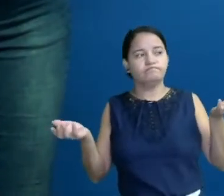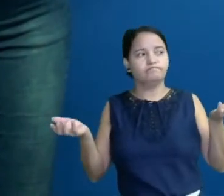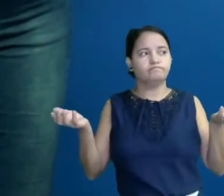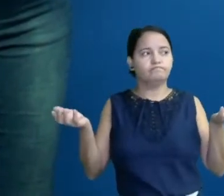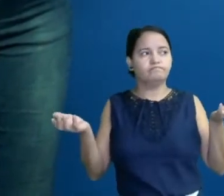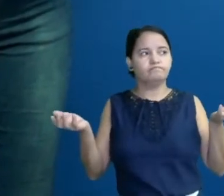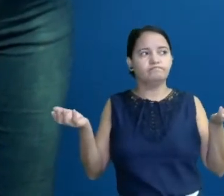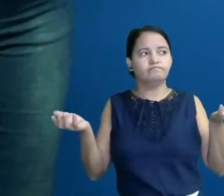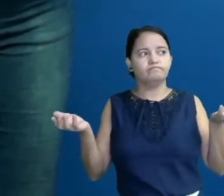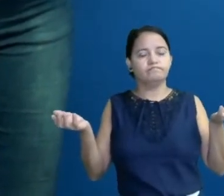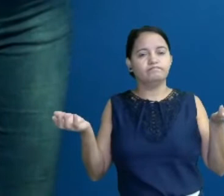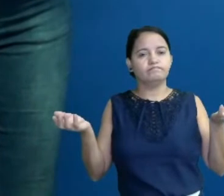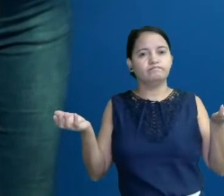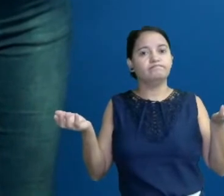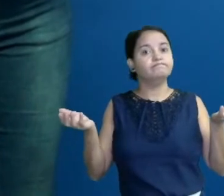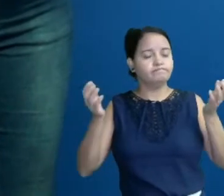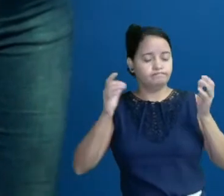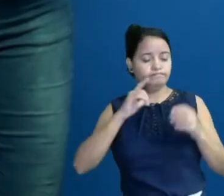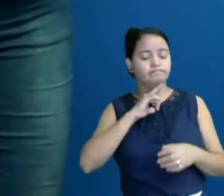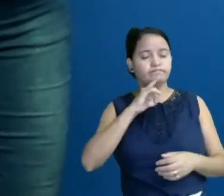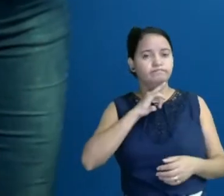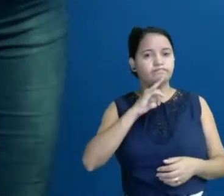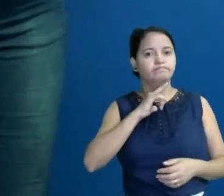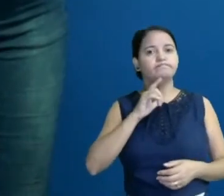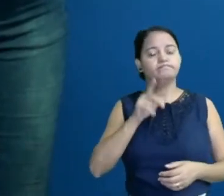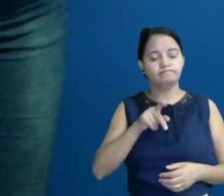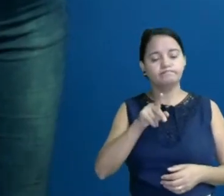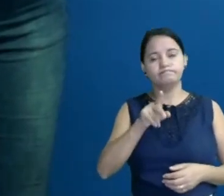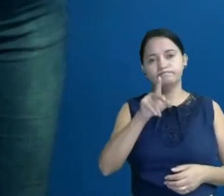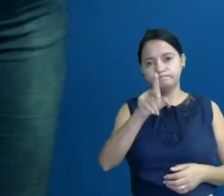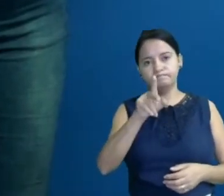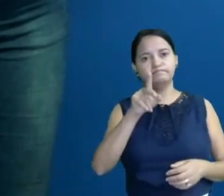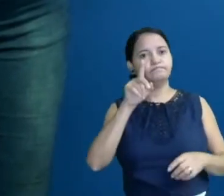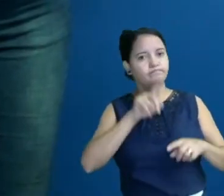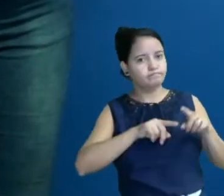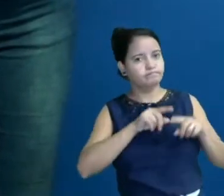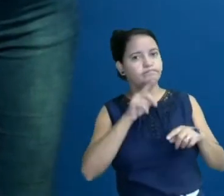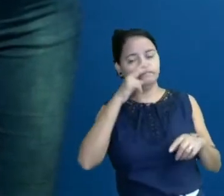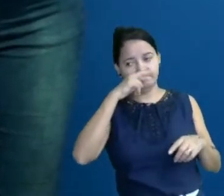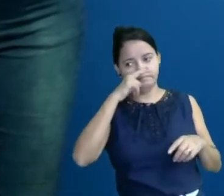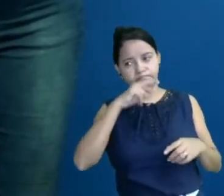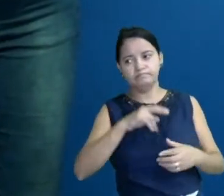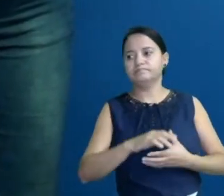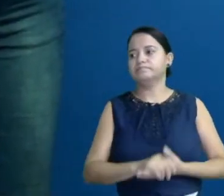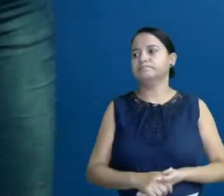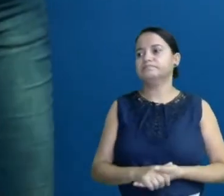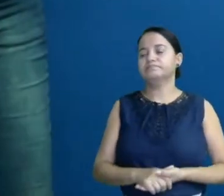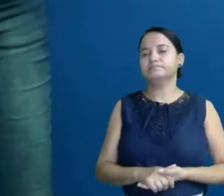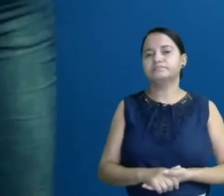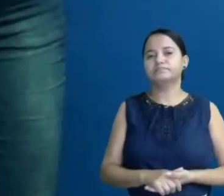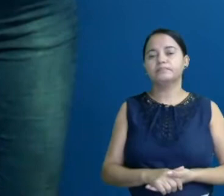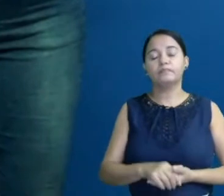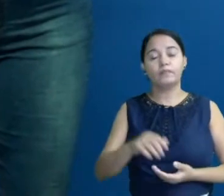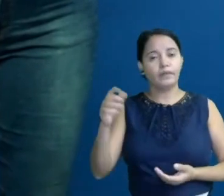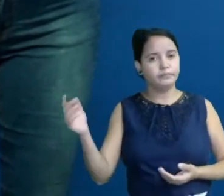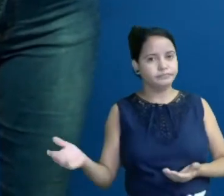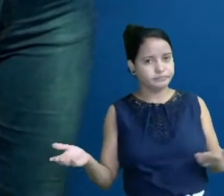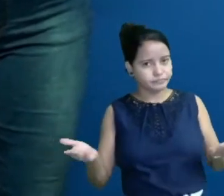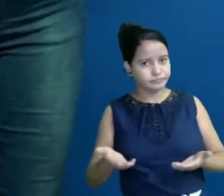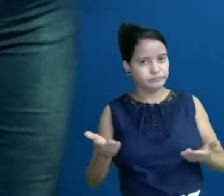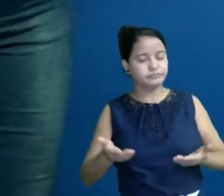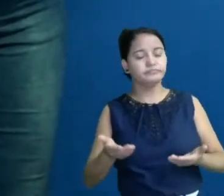equilíbrio Beleza então e mantém o equilíbrio se o objeto tiver o mesmo beleza conseguir para